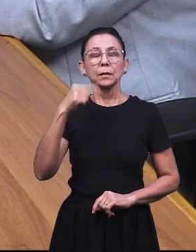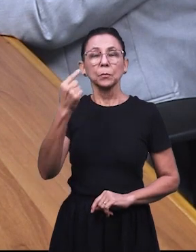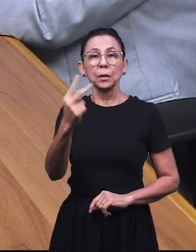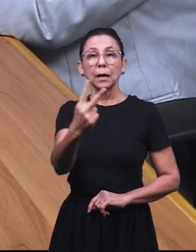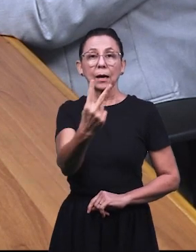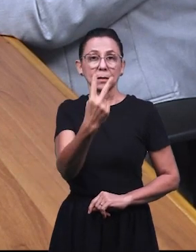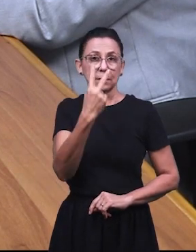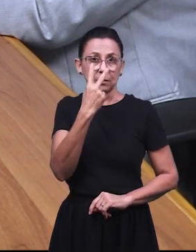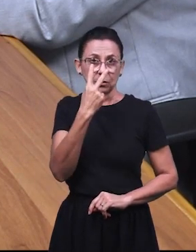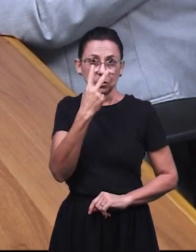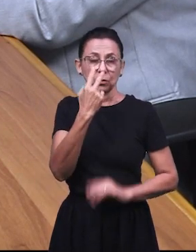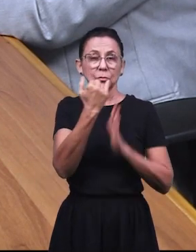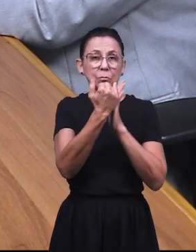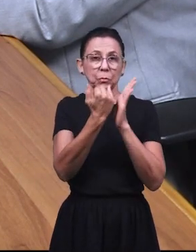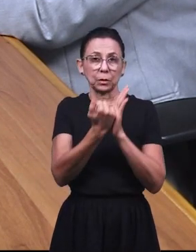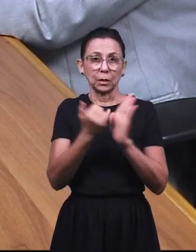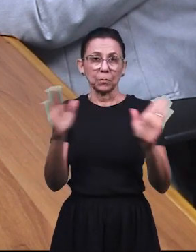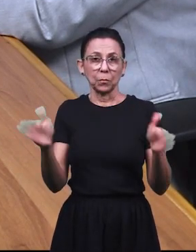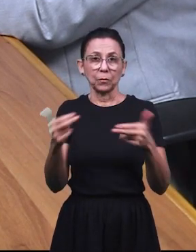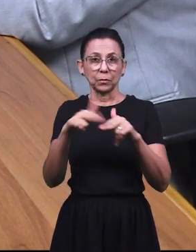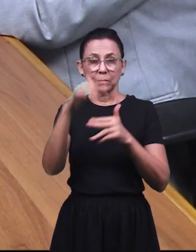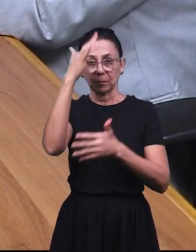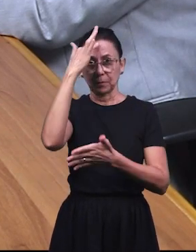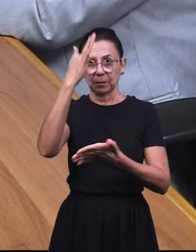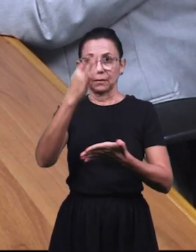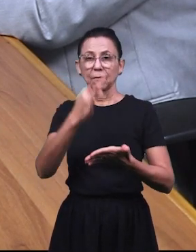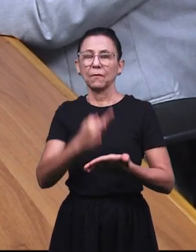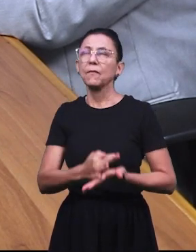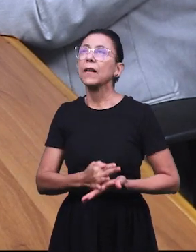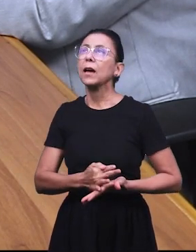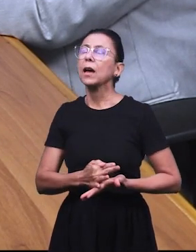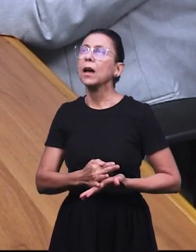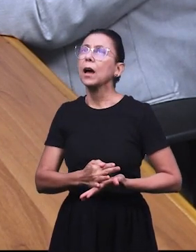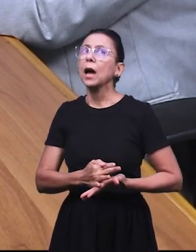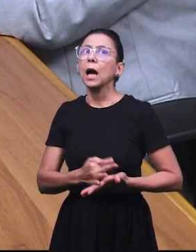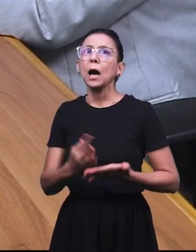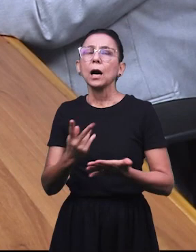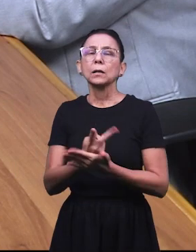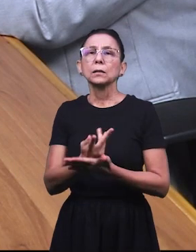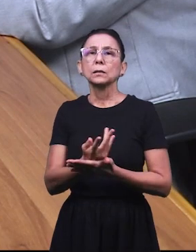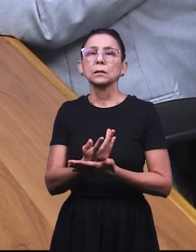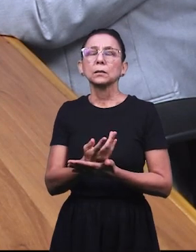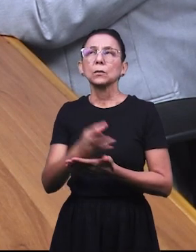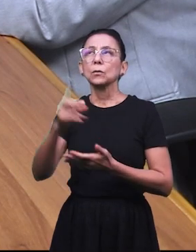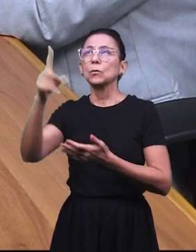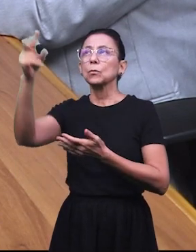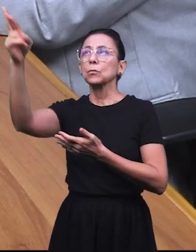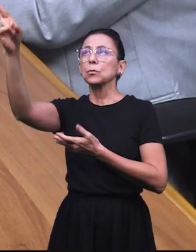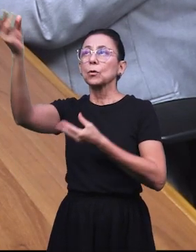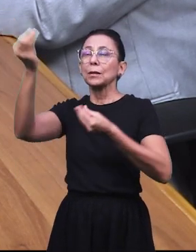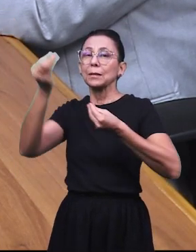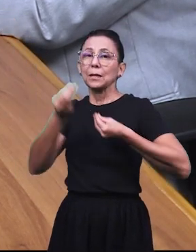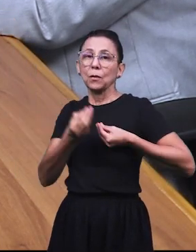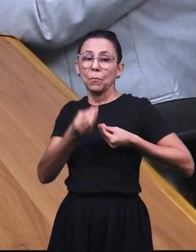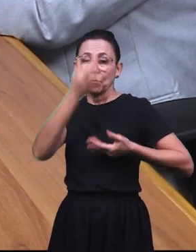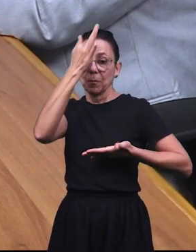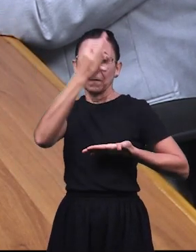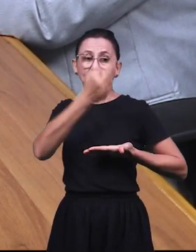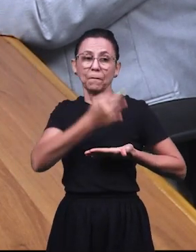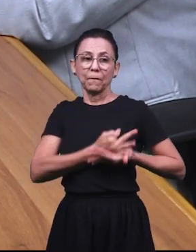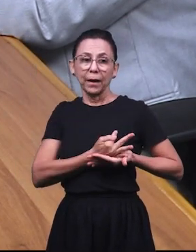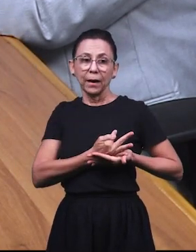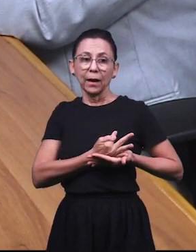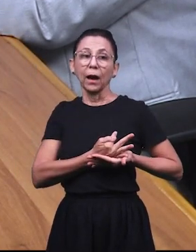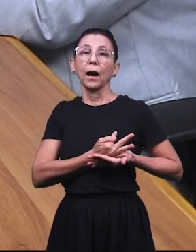assistiu ao programa, ela disse que o Senhor fez nascer nela uma fé, fez crescer nela uma fé, para que ela pudesse entender que o